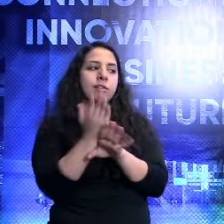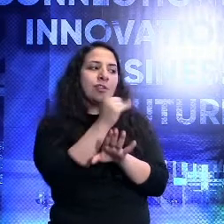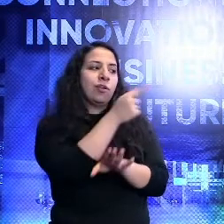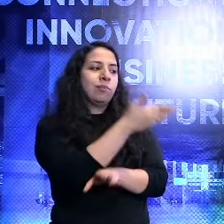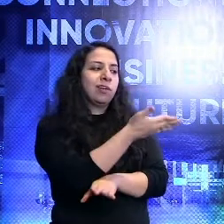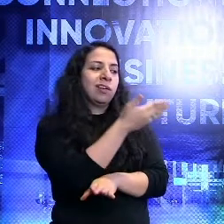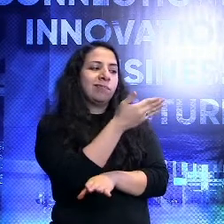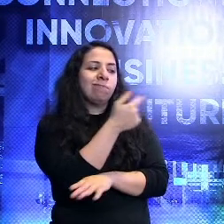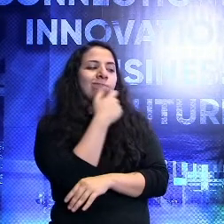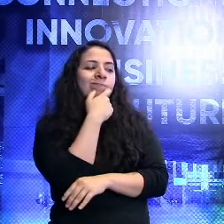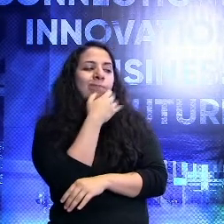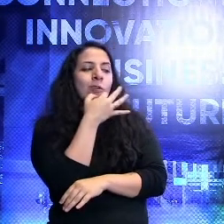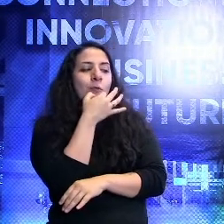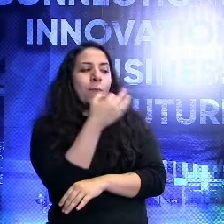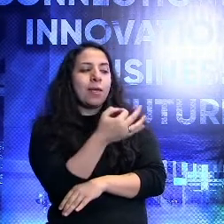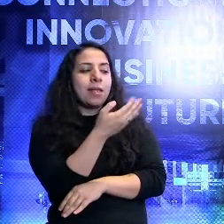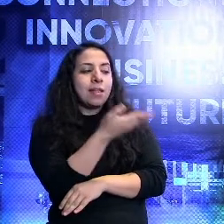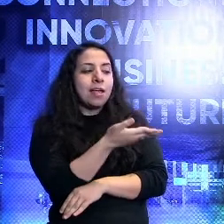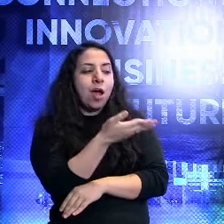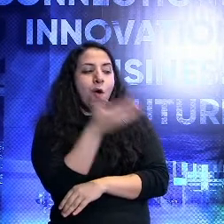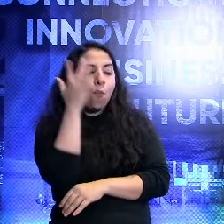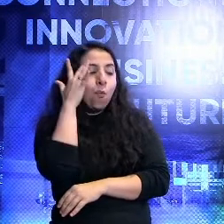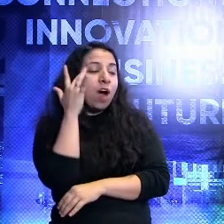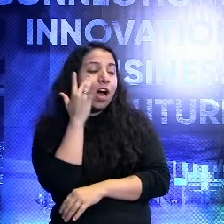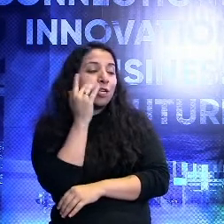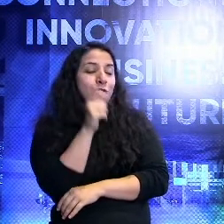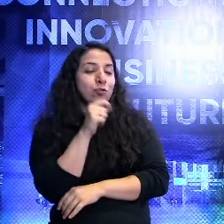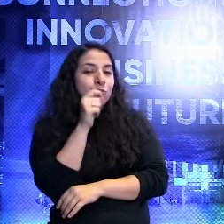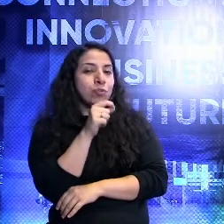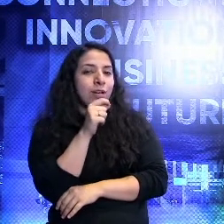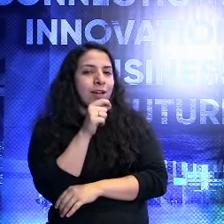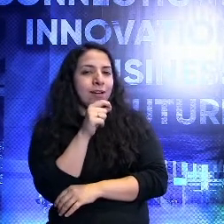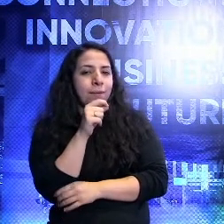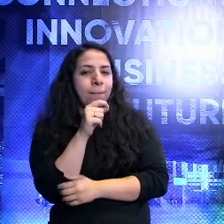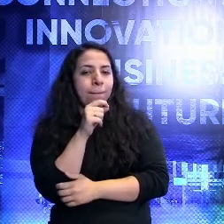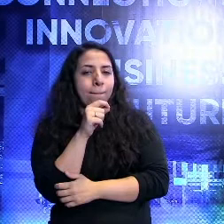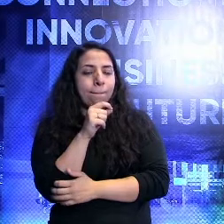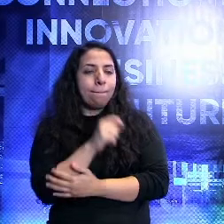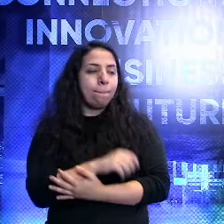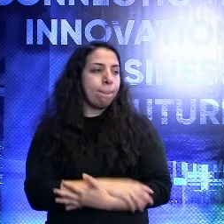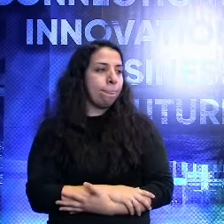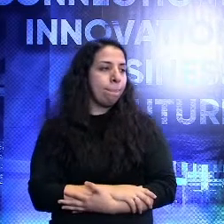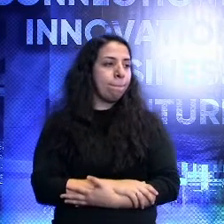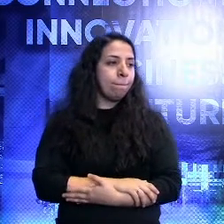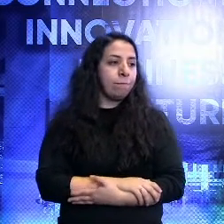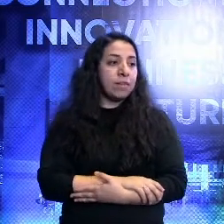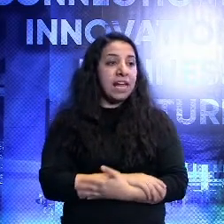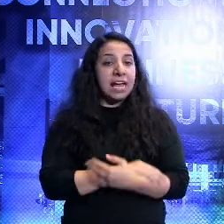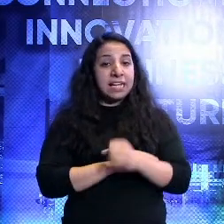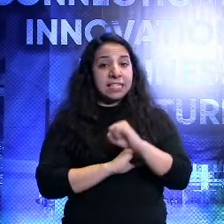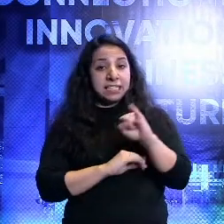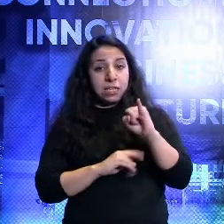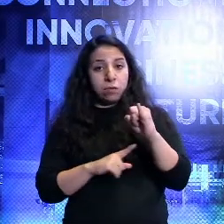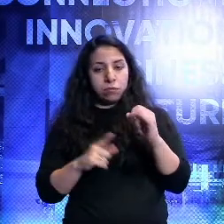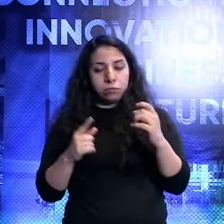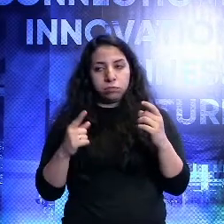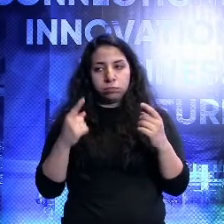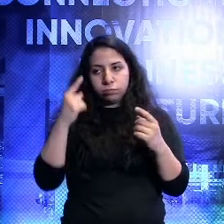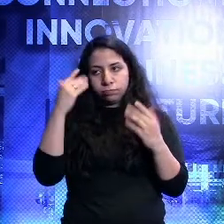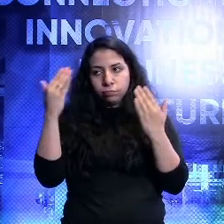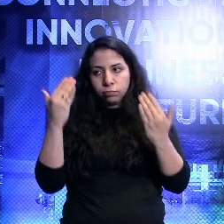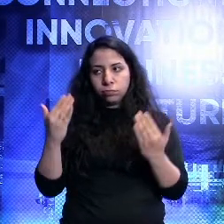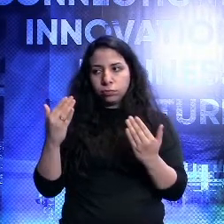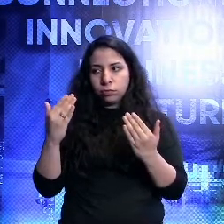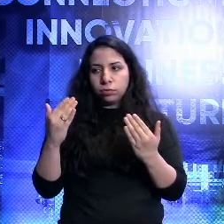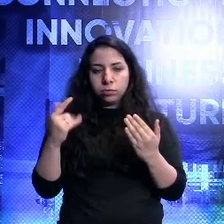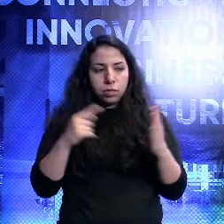pessoas opinam em determinados campos ideológicos, por exemplo, certo? E aí, se eu fizer um paralelo do meu perfil demográfico